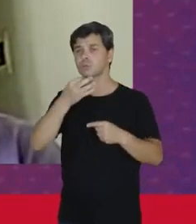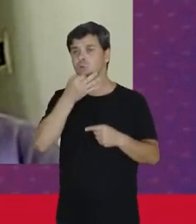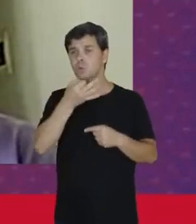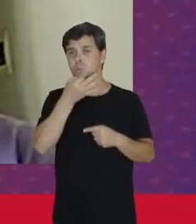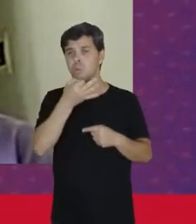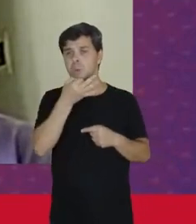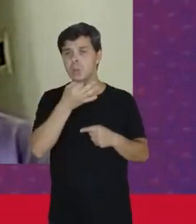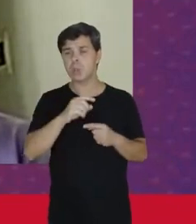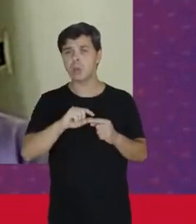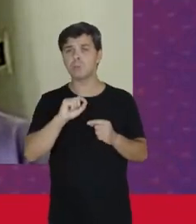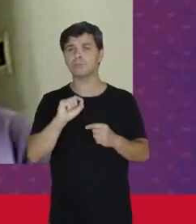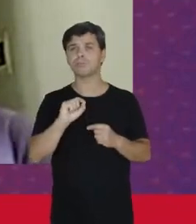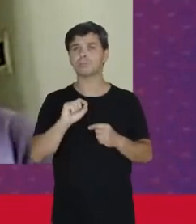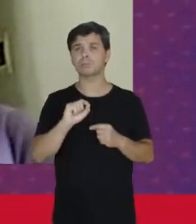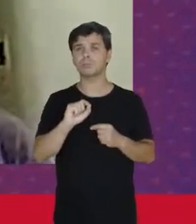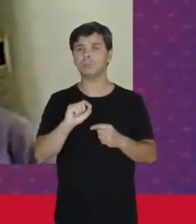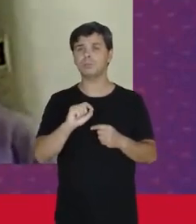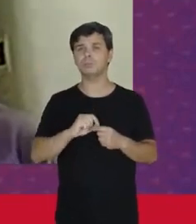e essa